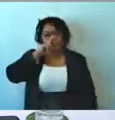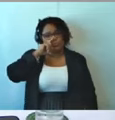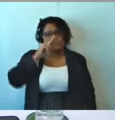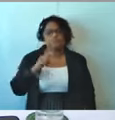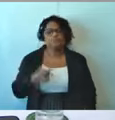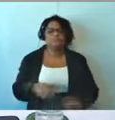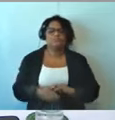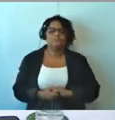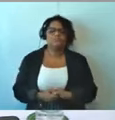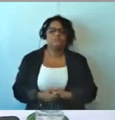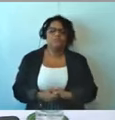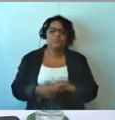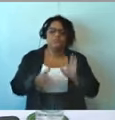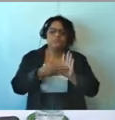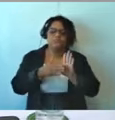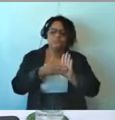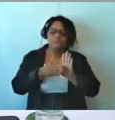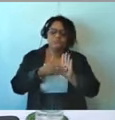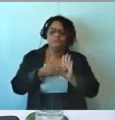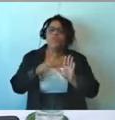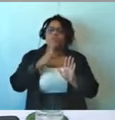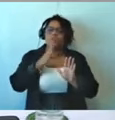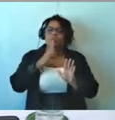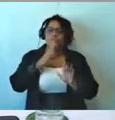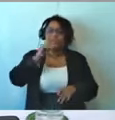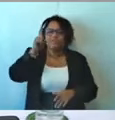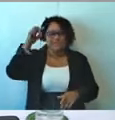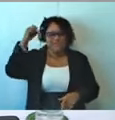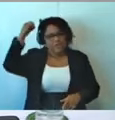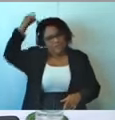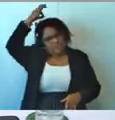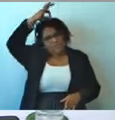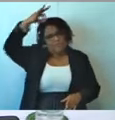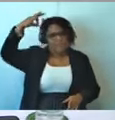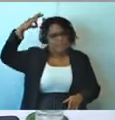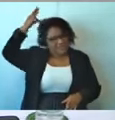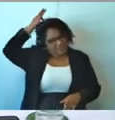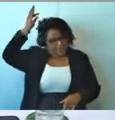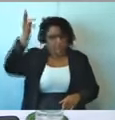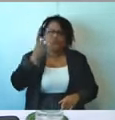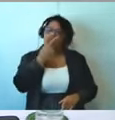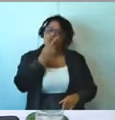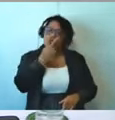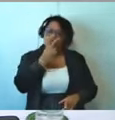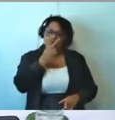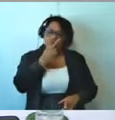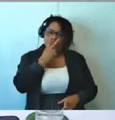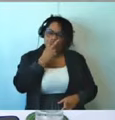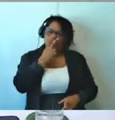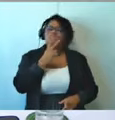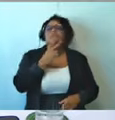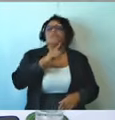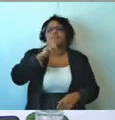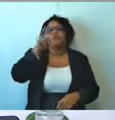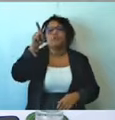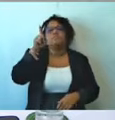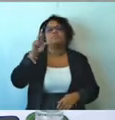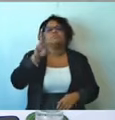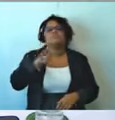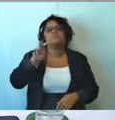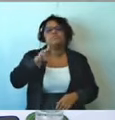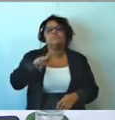eu conheci em Vitória, Vila Velha, na terceira ponte ali, eles usaram a faixa de um ônibus. Então, eles fizeram uma